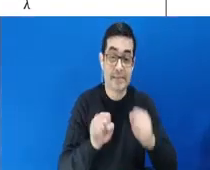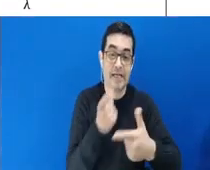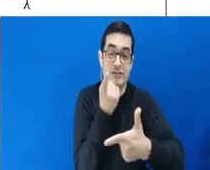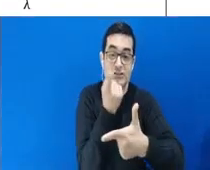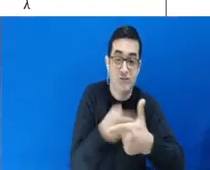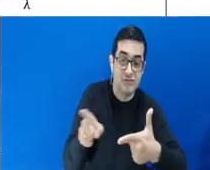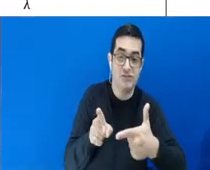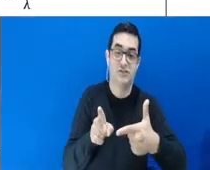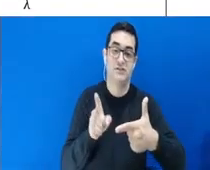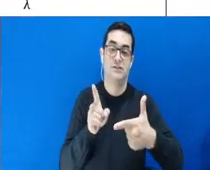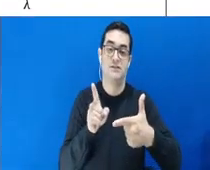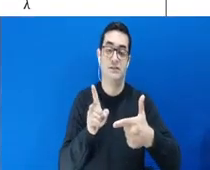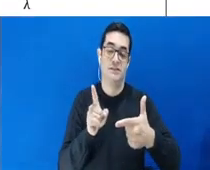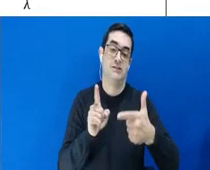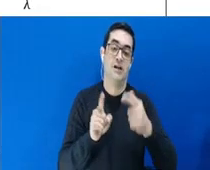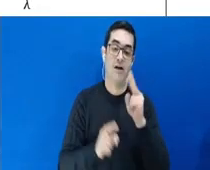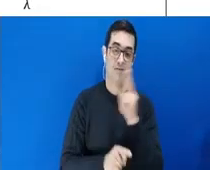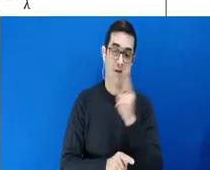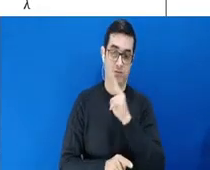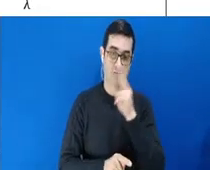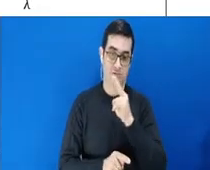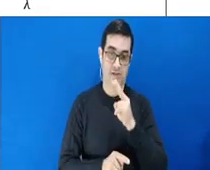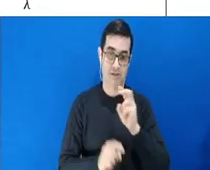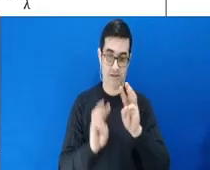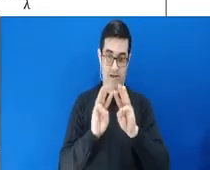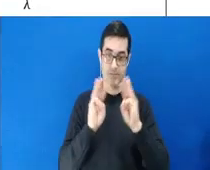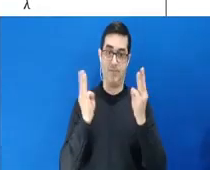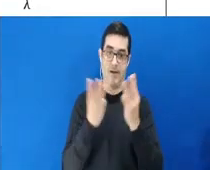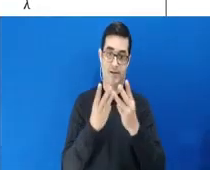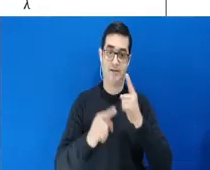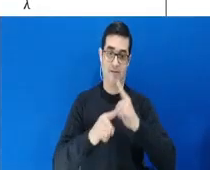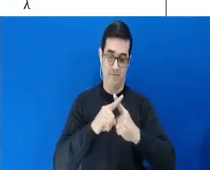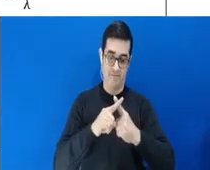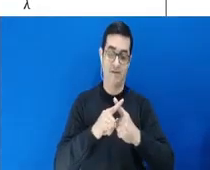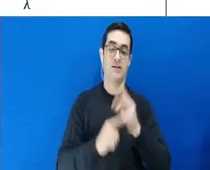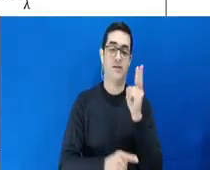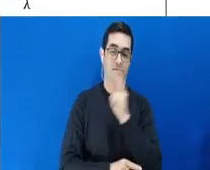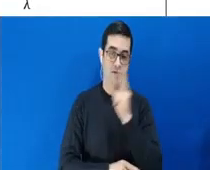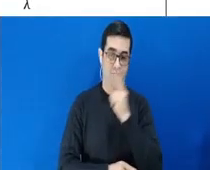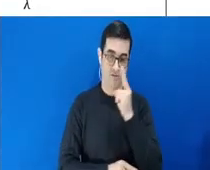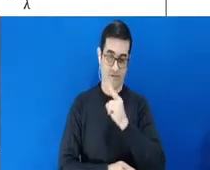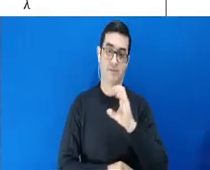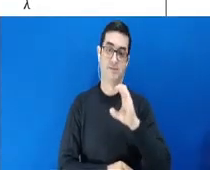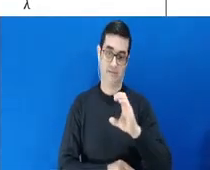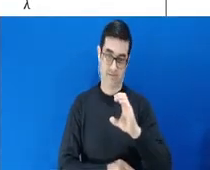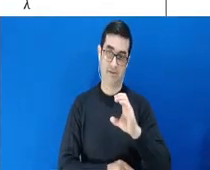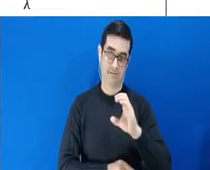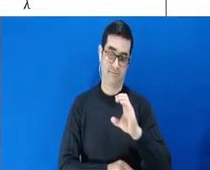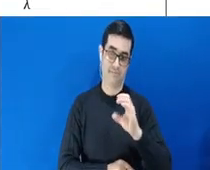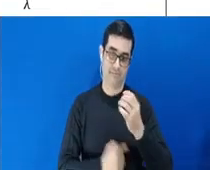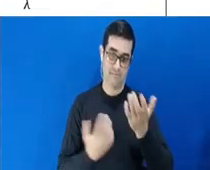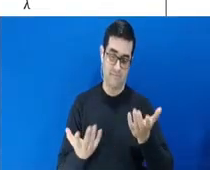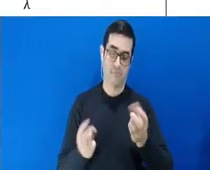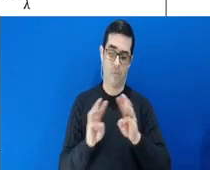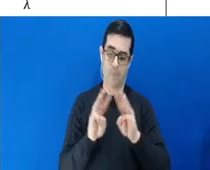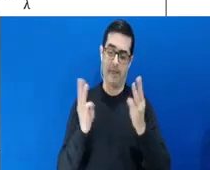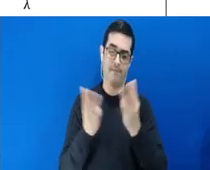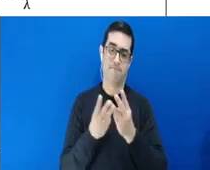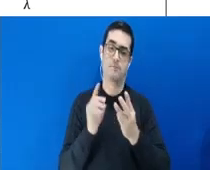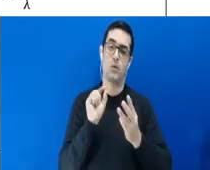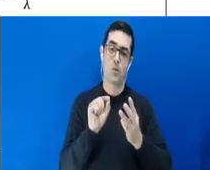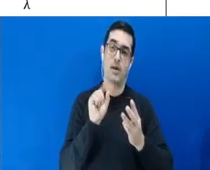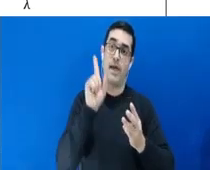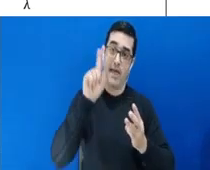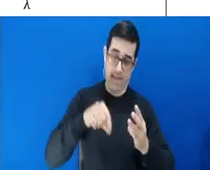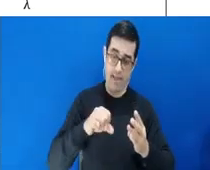ficando a massa vezes a velocidade, que isso daqui nada mais é do que o momento angular,